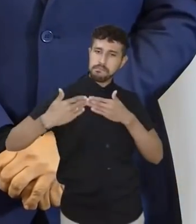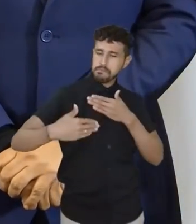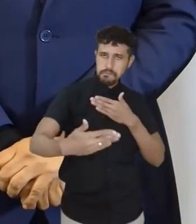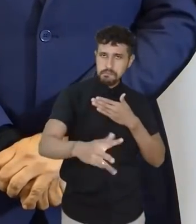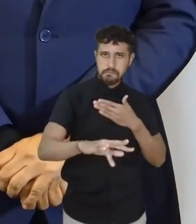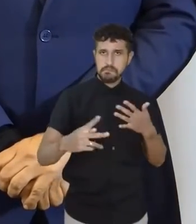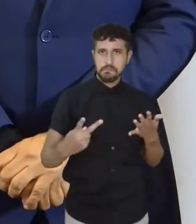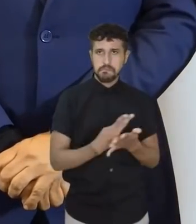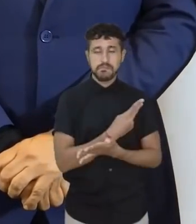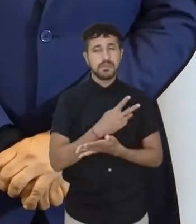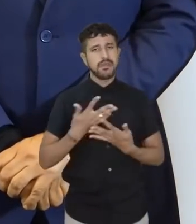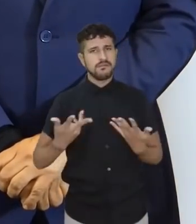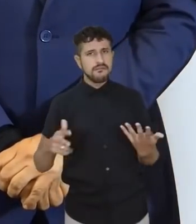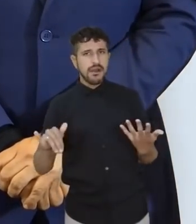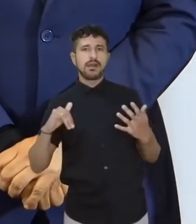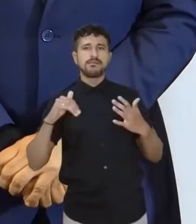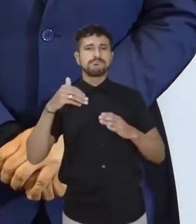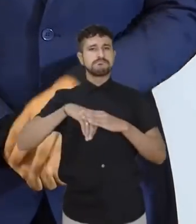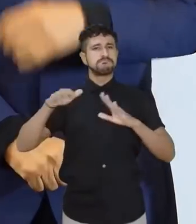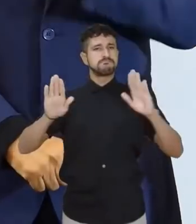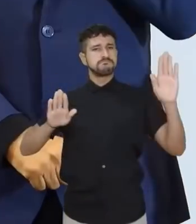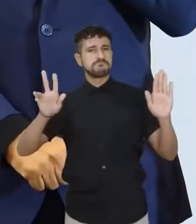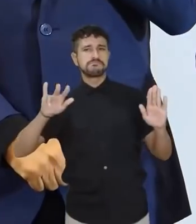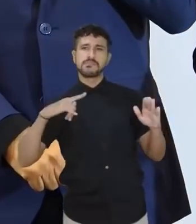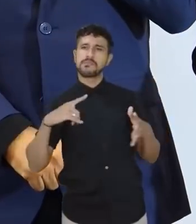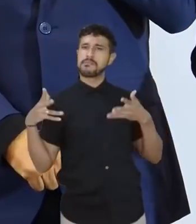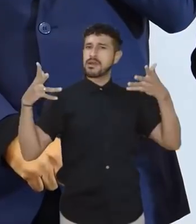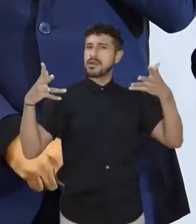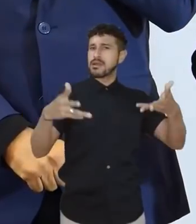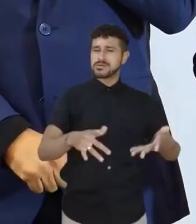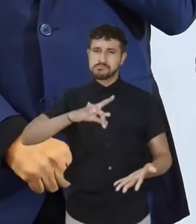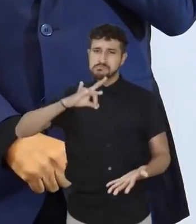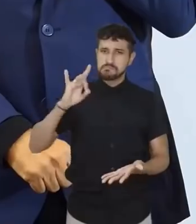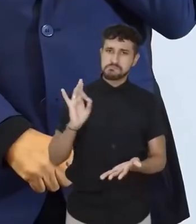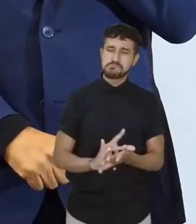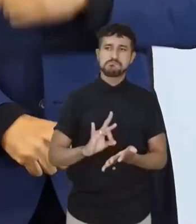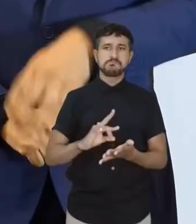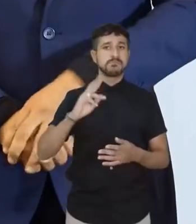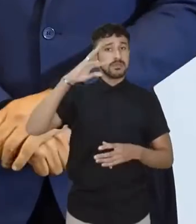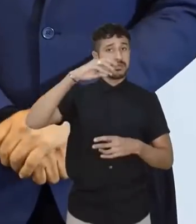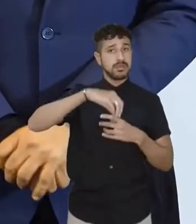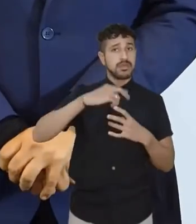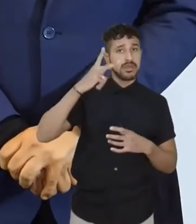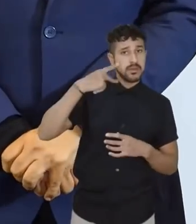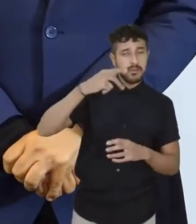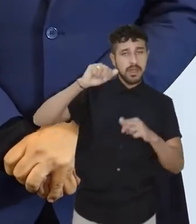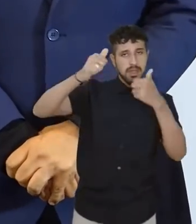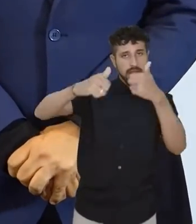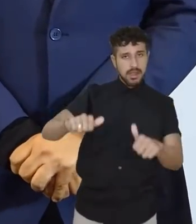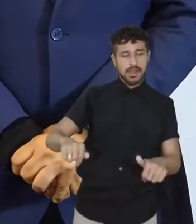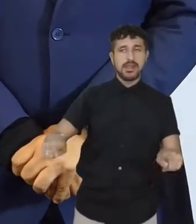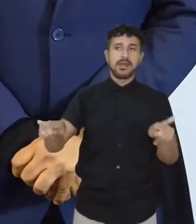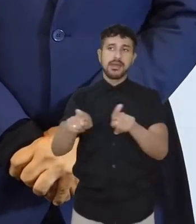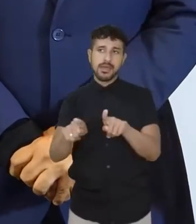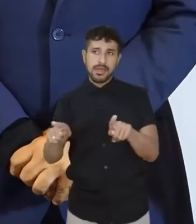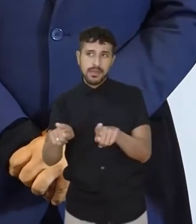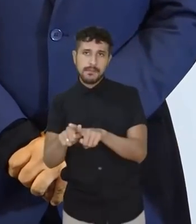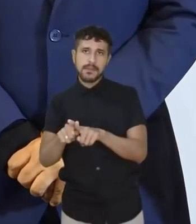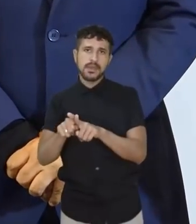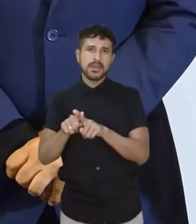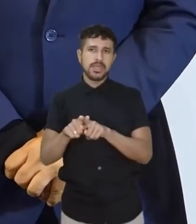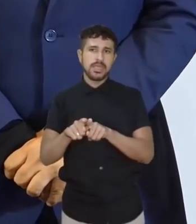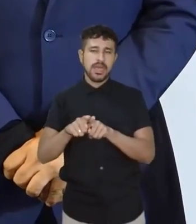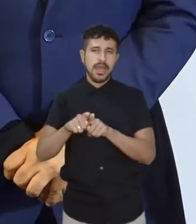Então, vai ser uma campanha que vai ter participação efetiva, tanto na política, na análise, como no operacional, para as